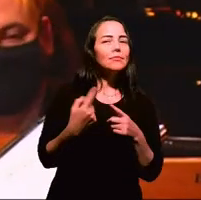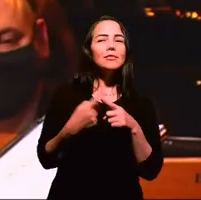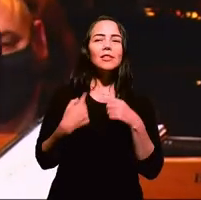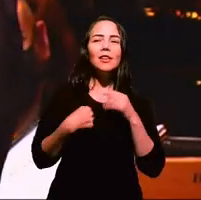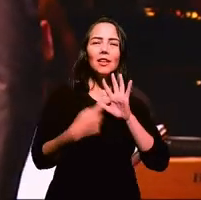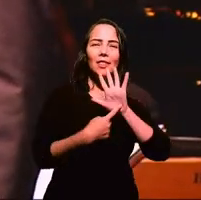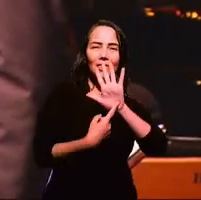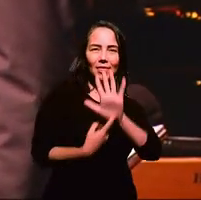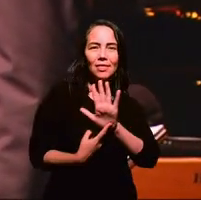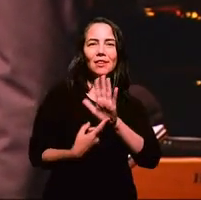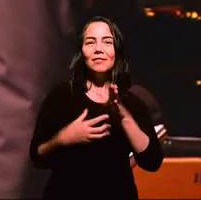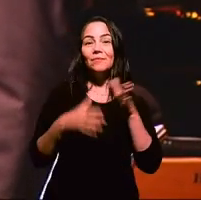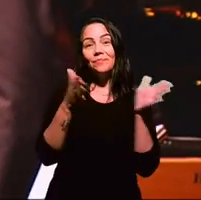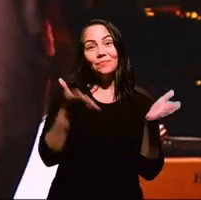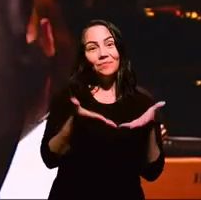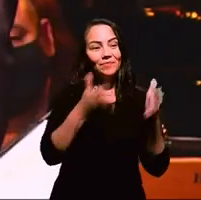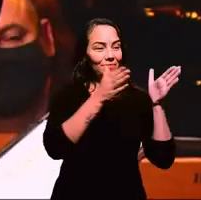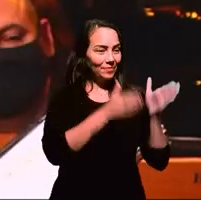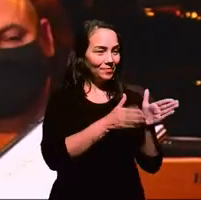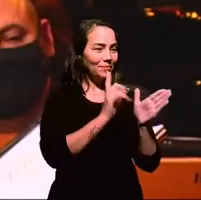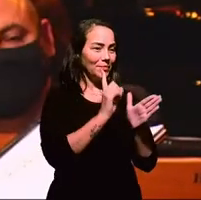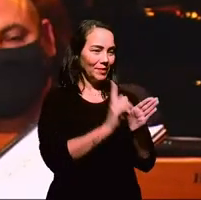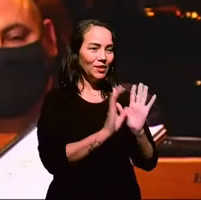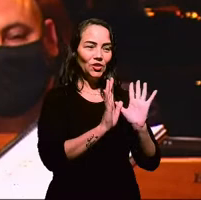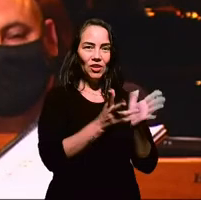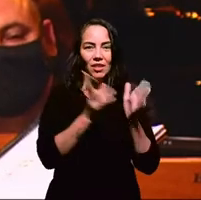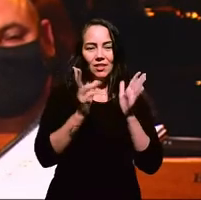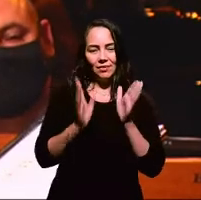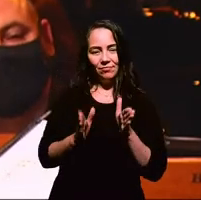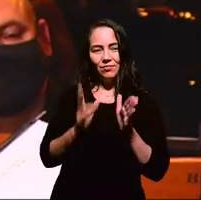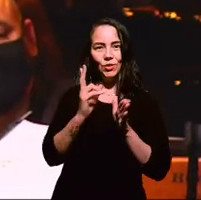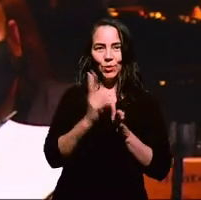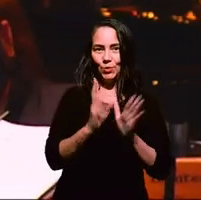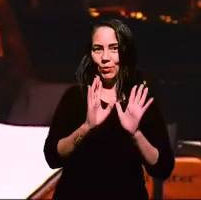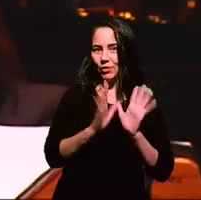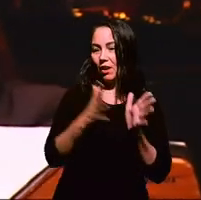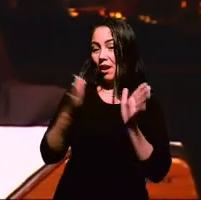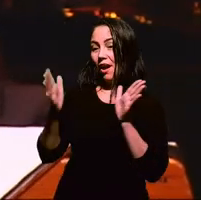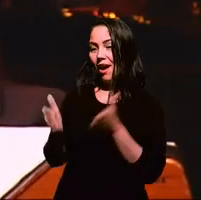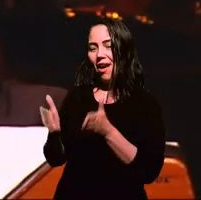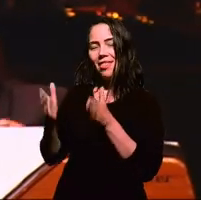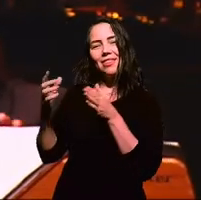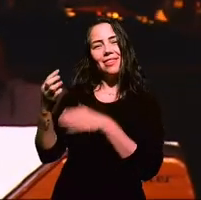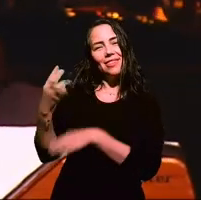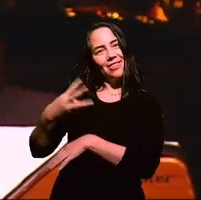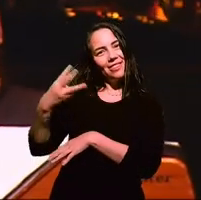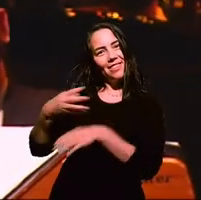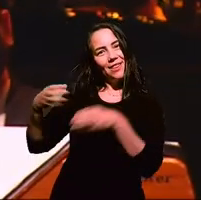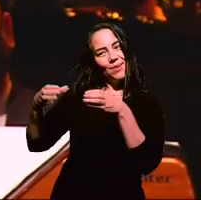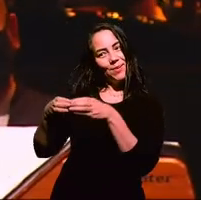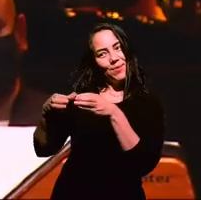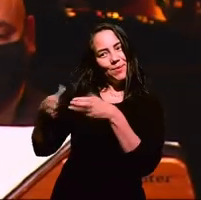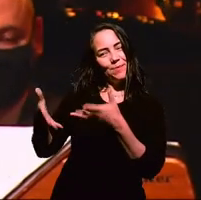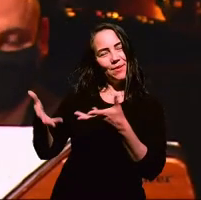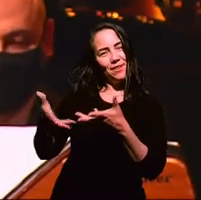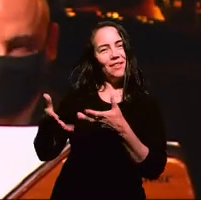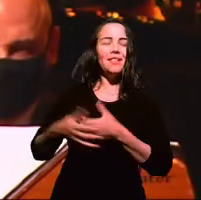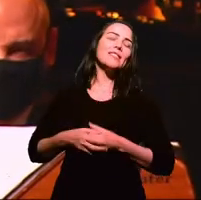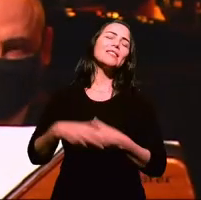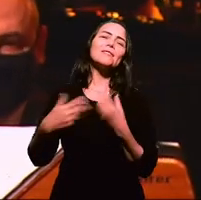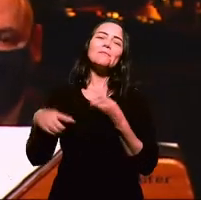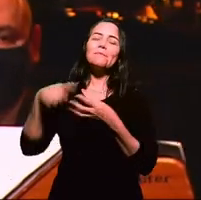a terceira parte do concerto e a última parte do concerto, a qual